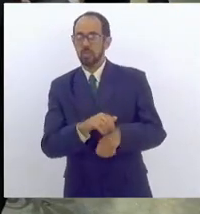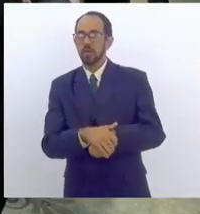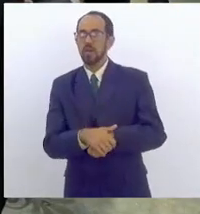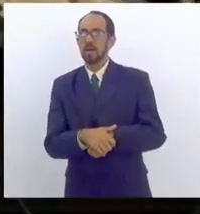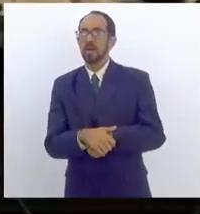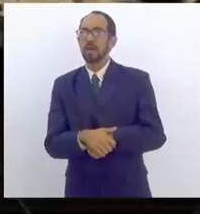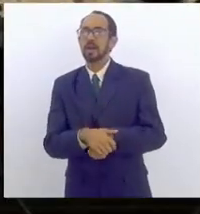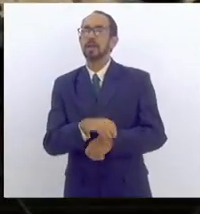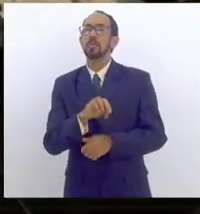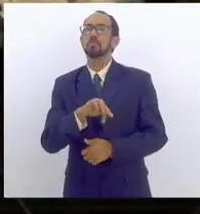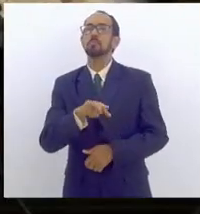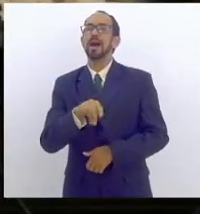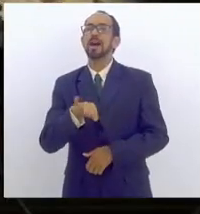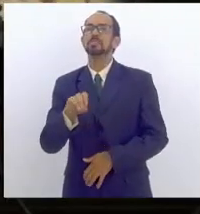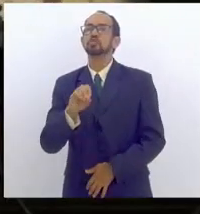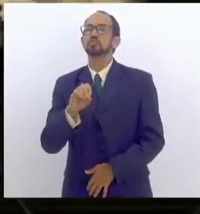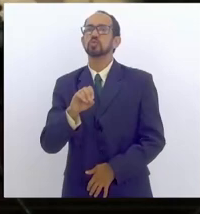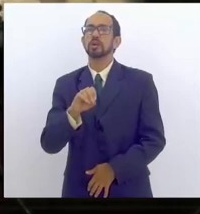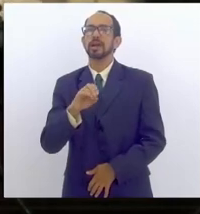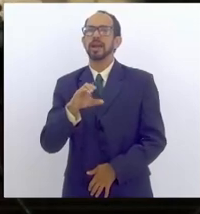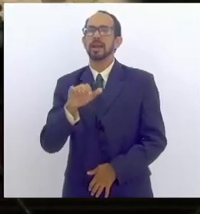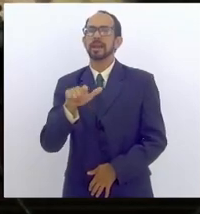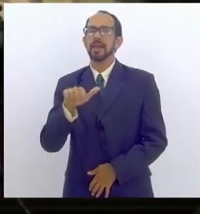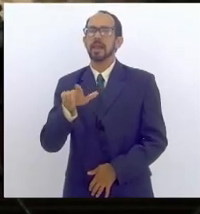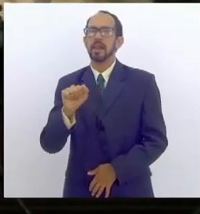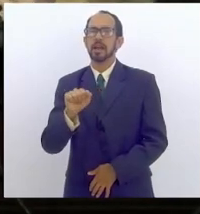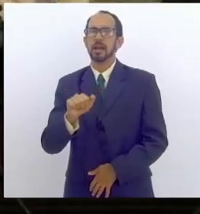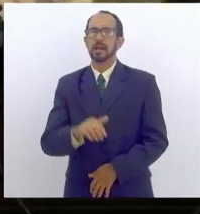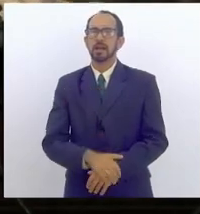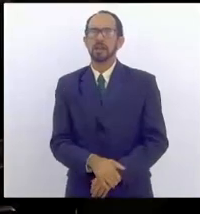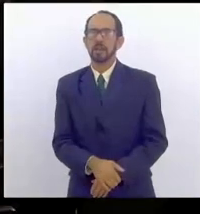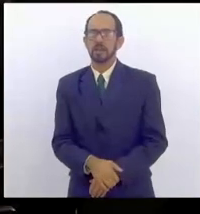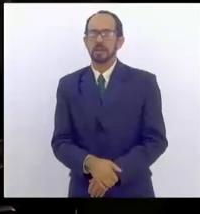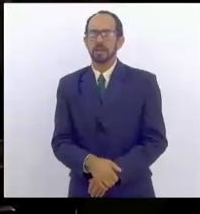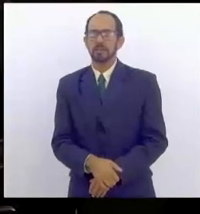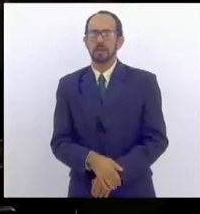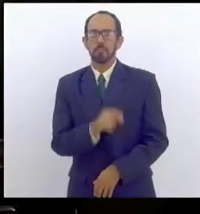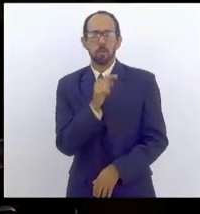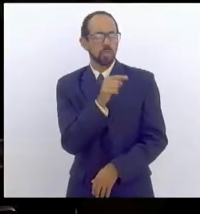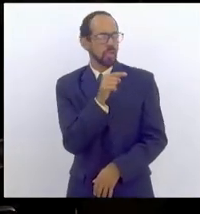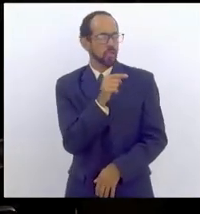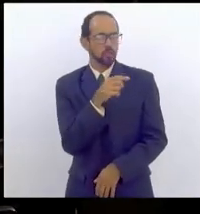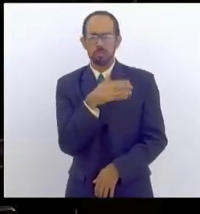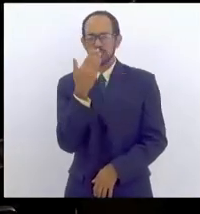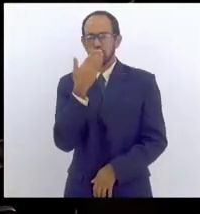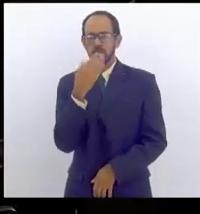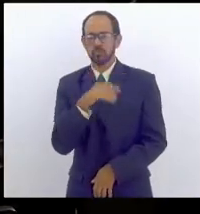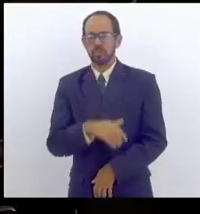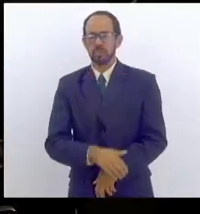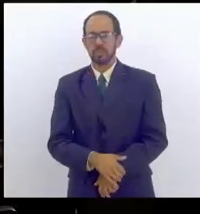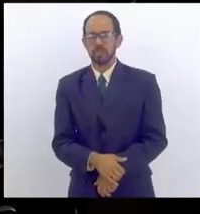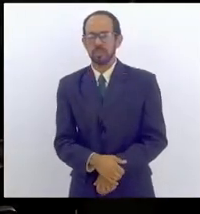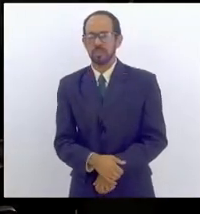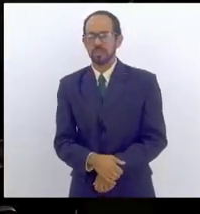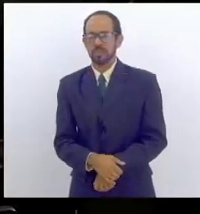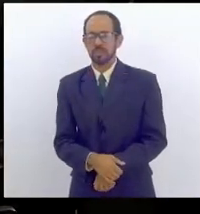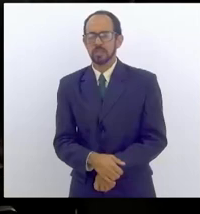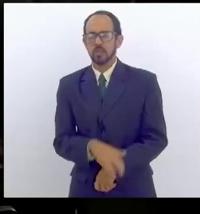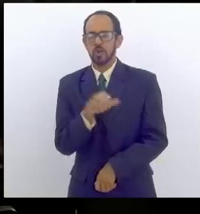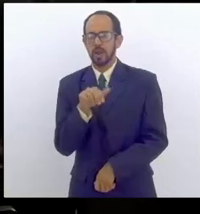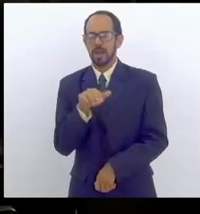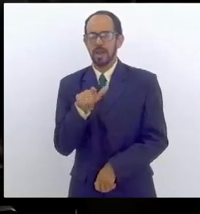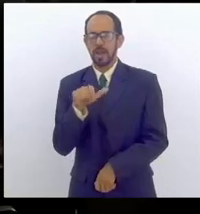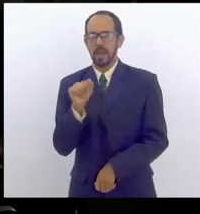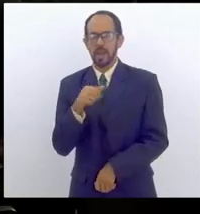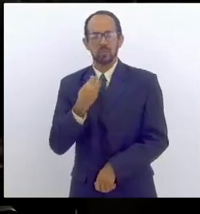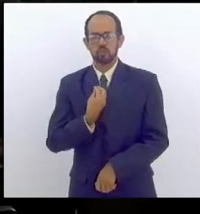Cadê o Márcio Canela? Canela não está. Alguém está apontando? Não estou entendendo. Canela não está.